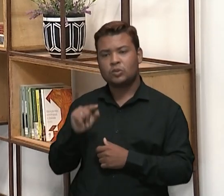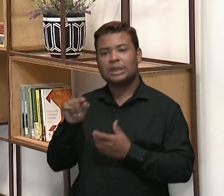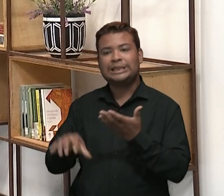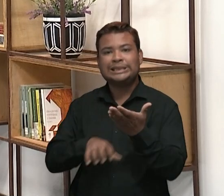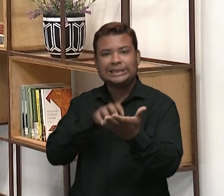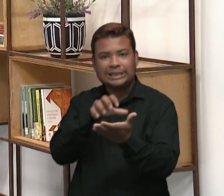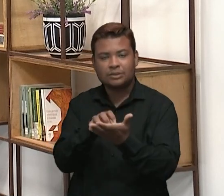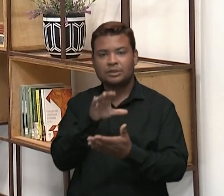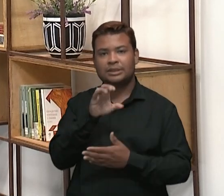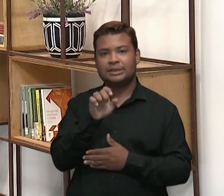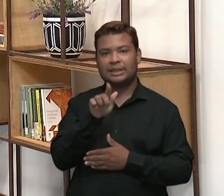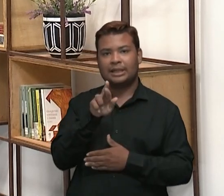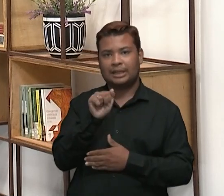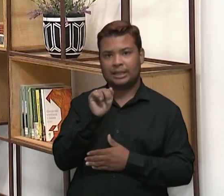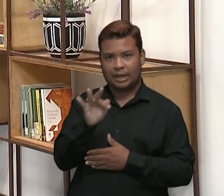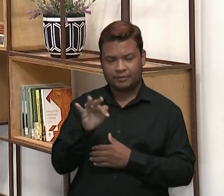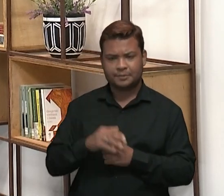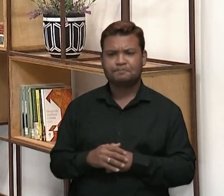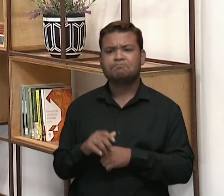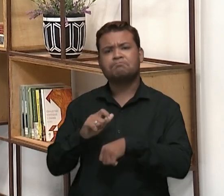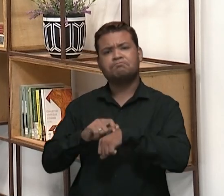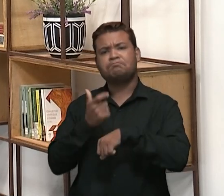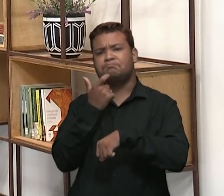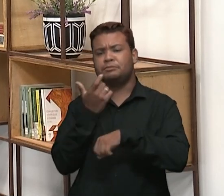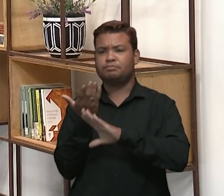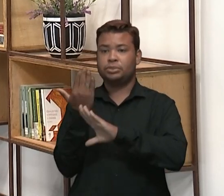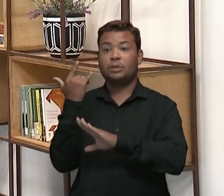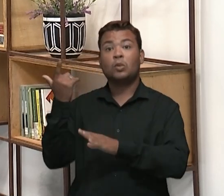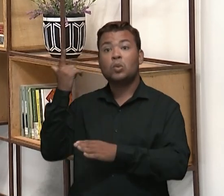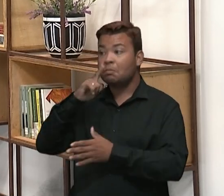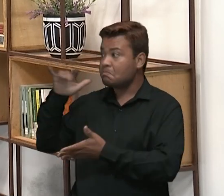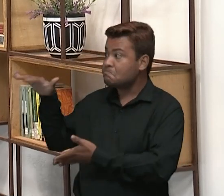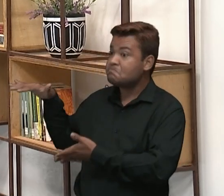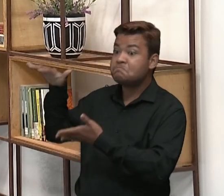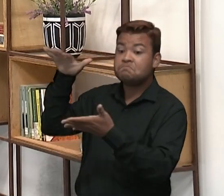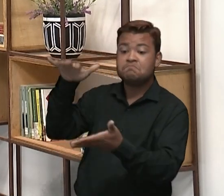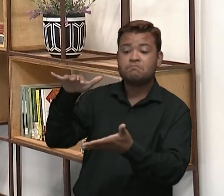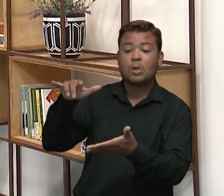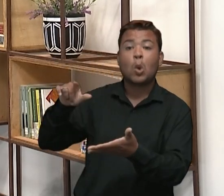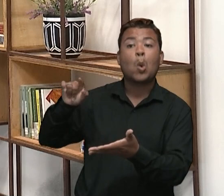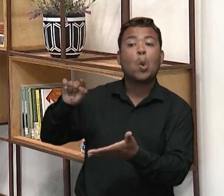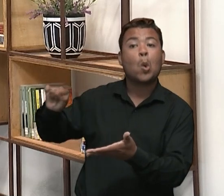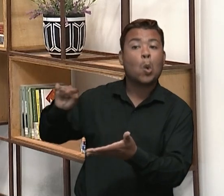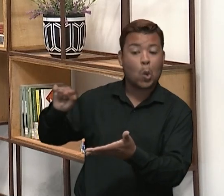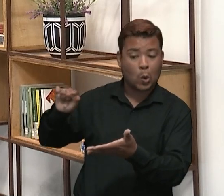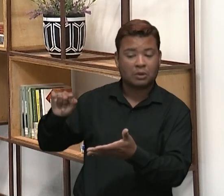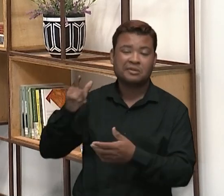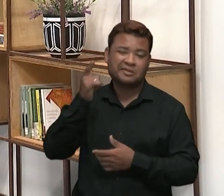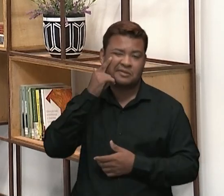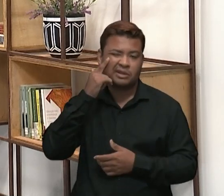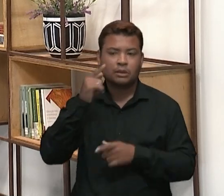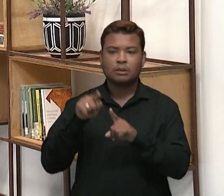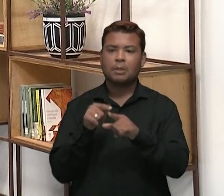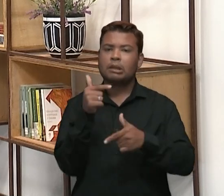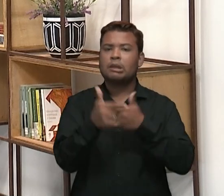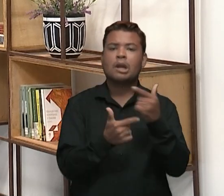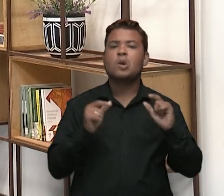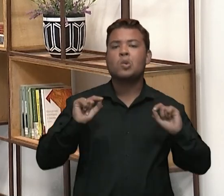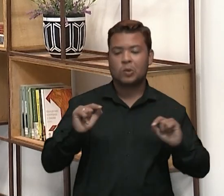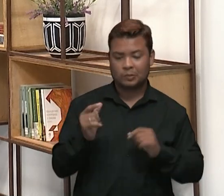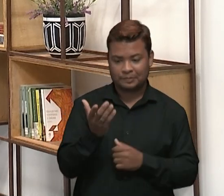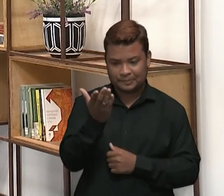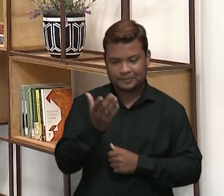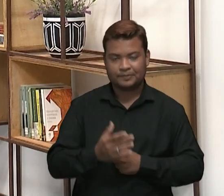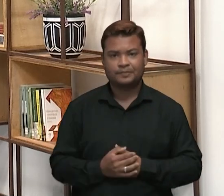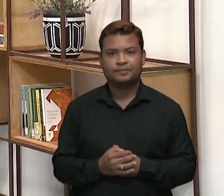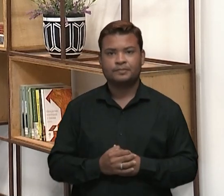Gráfico SEGRAF. Recentemente ele recebeu uma doação. Vamos saber mais sobre essa contribuição e o trabalho do SEGRAF agora.